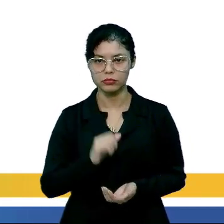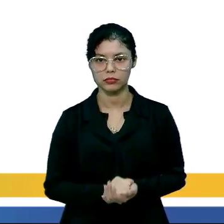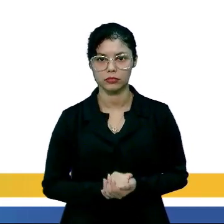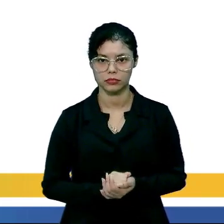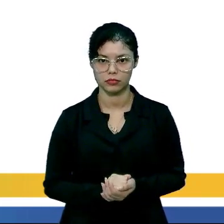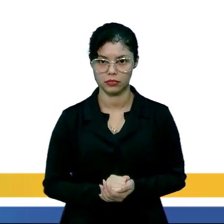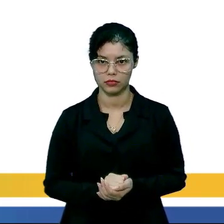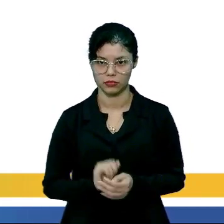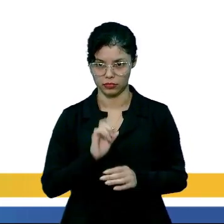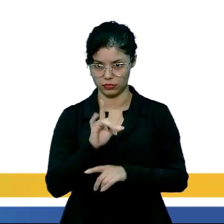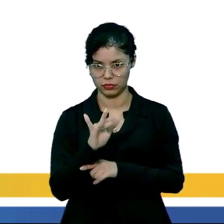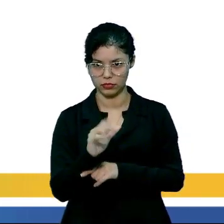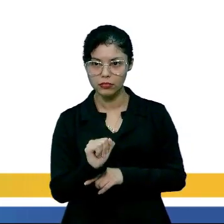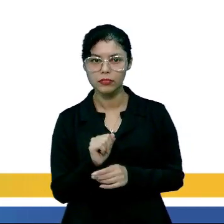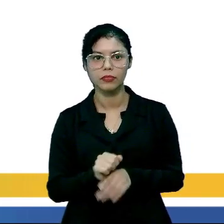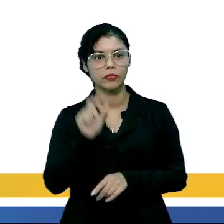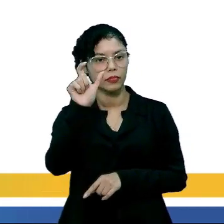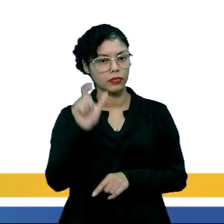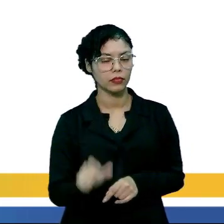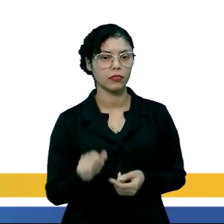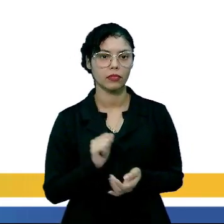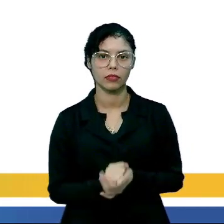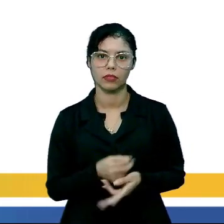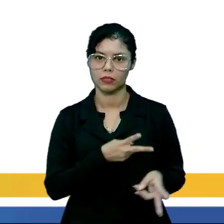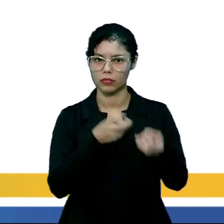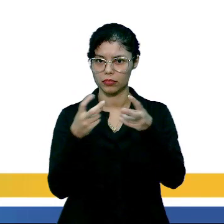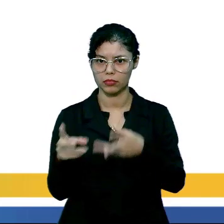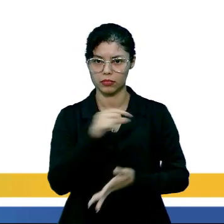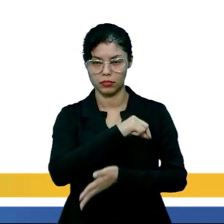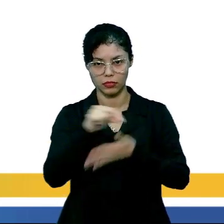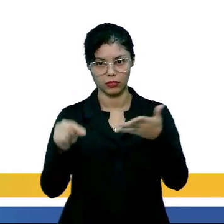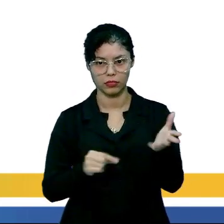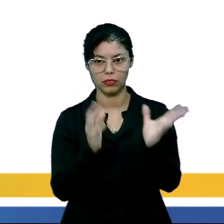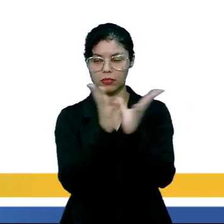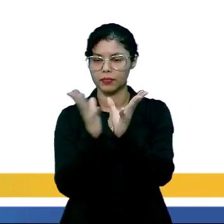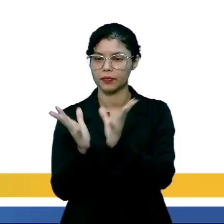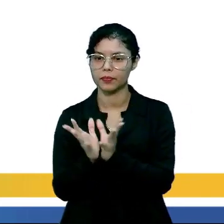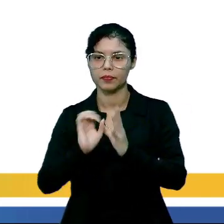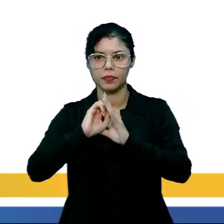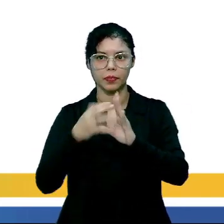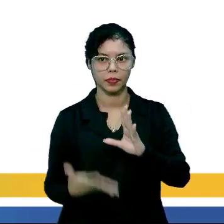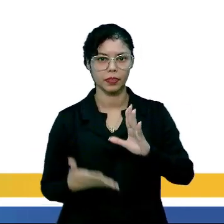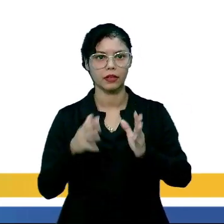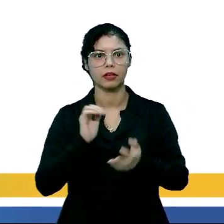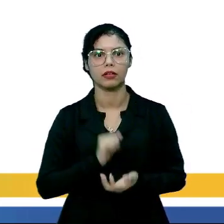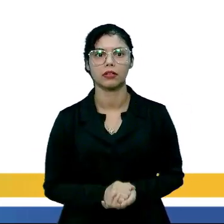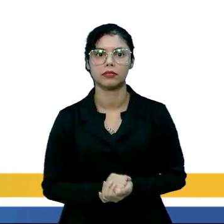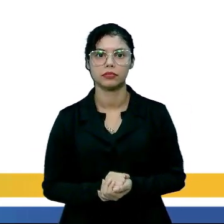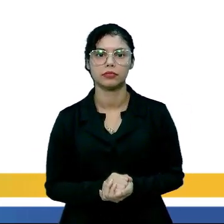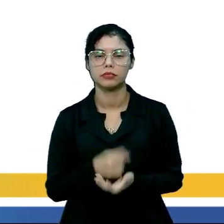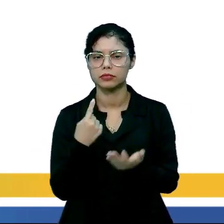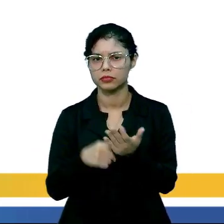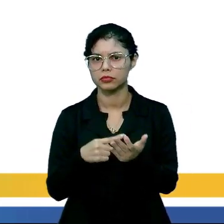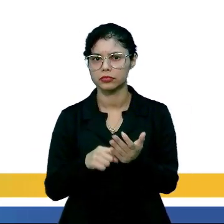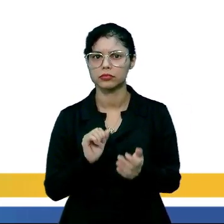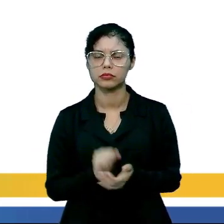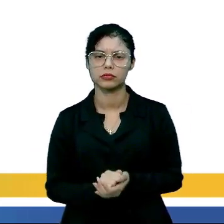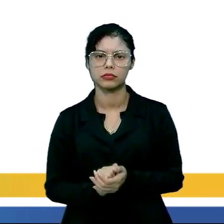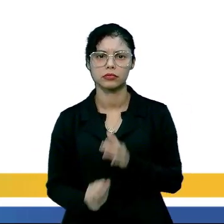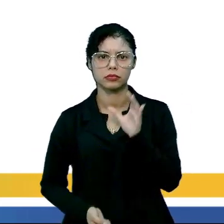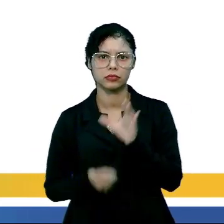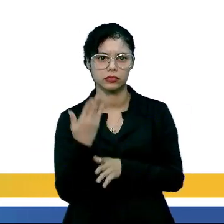1890, de Aloysio de Azevedo. As personagens são observadas como elementos coletivos, caracterizados